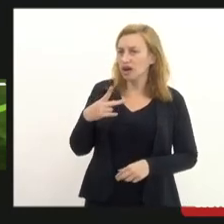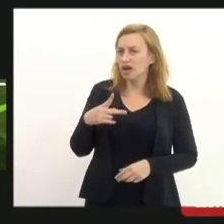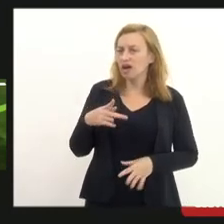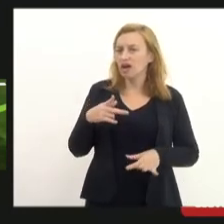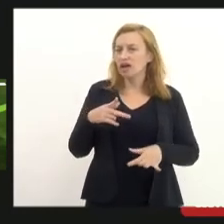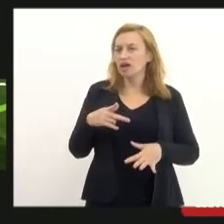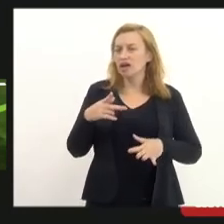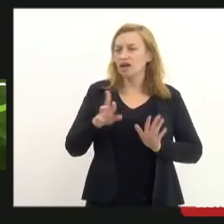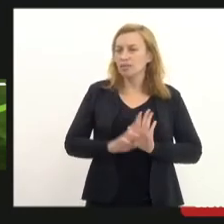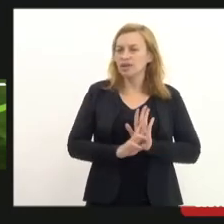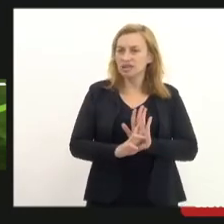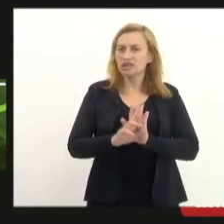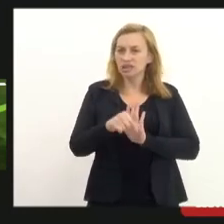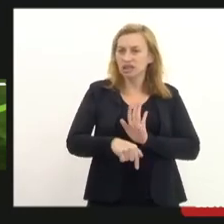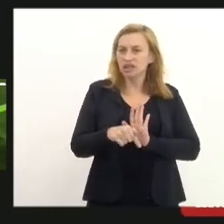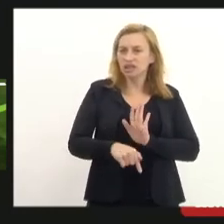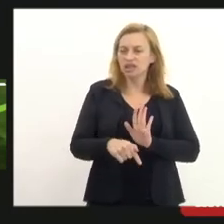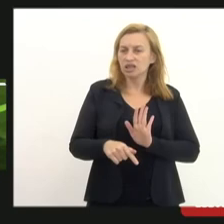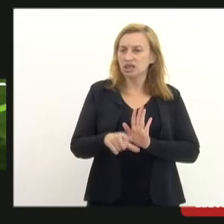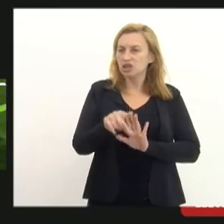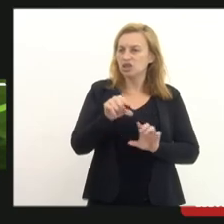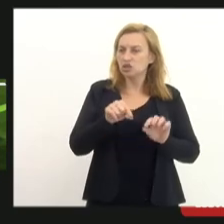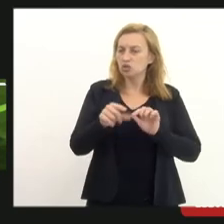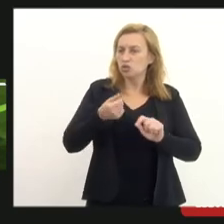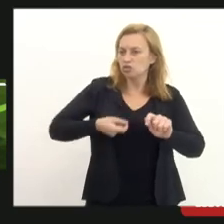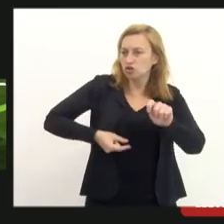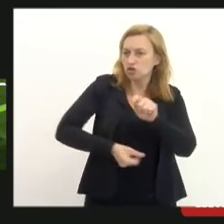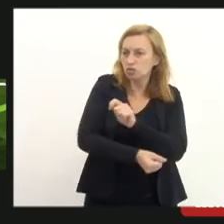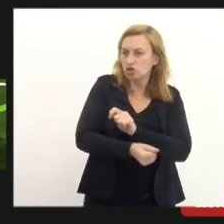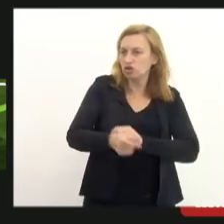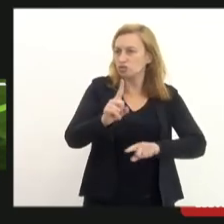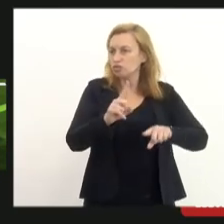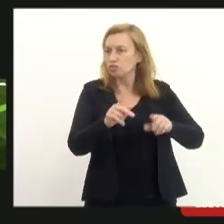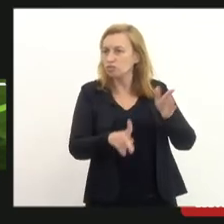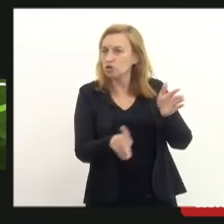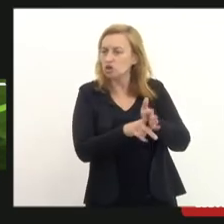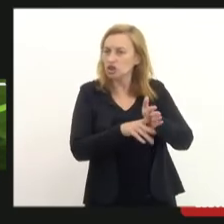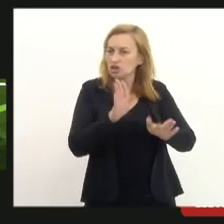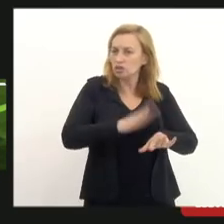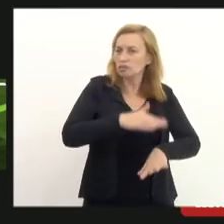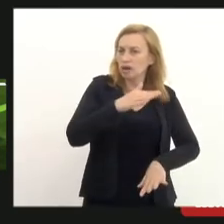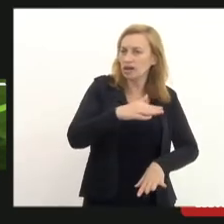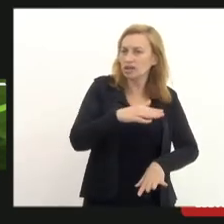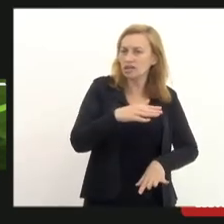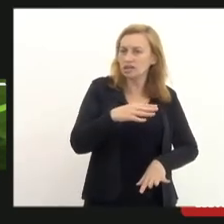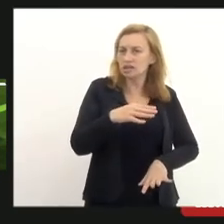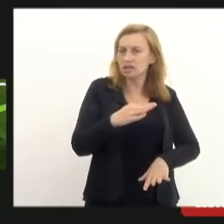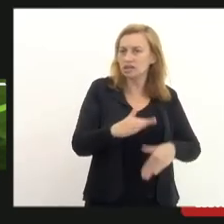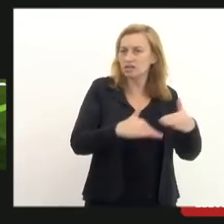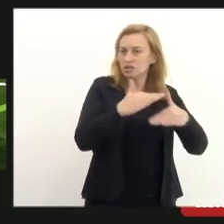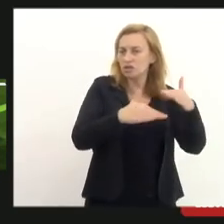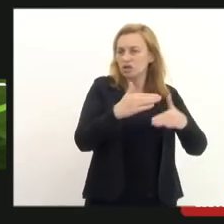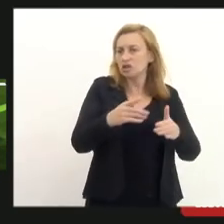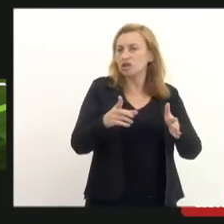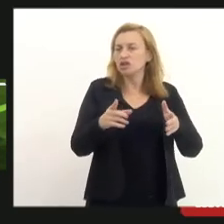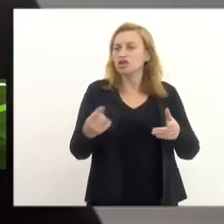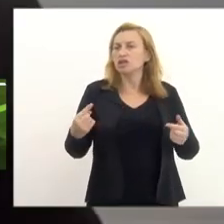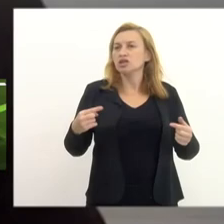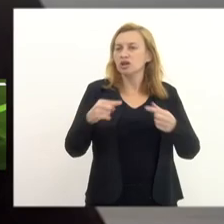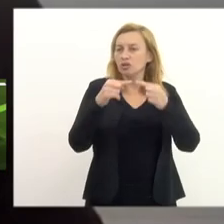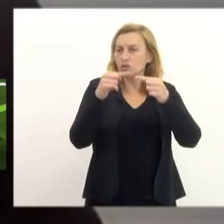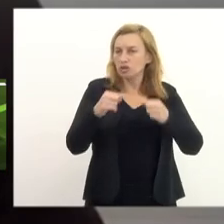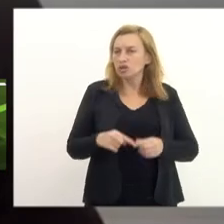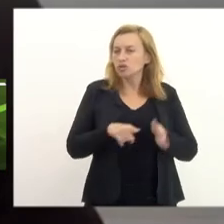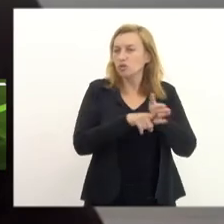está representando aqui, têm a opção de investir nos projetos que são mais rentáveis, de acordo com a análise de